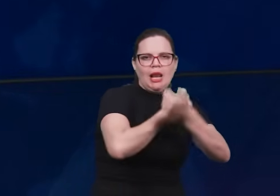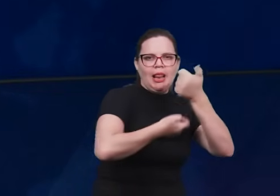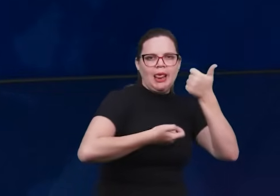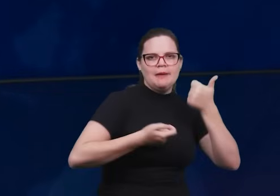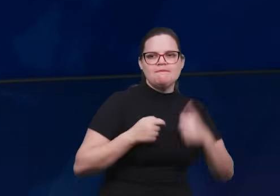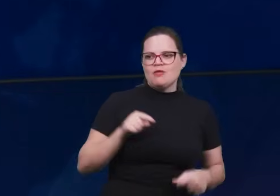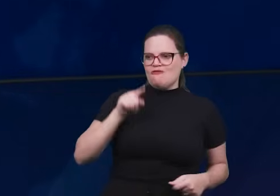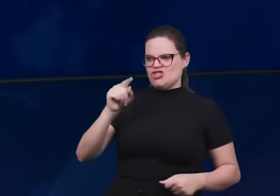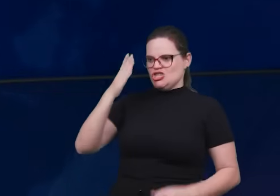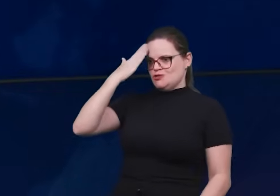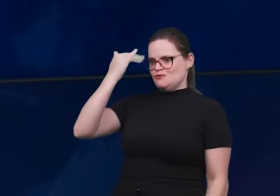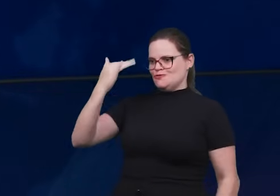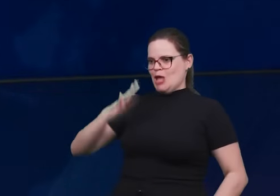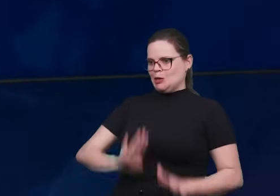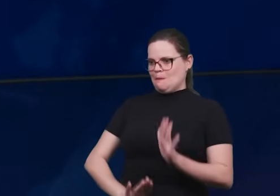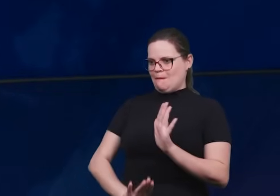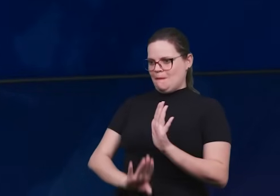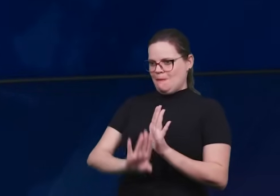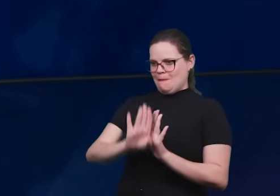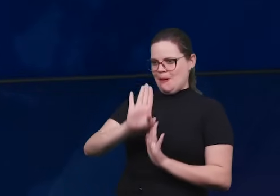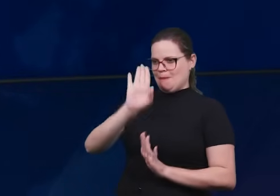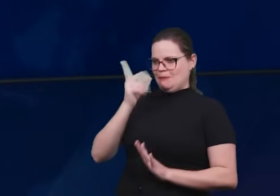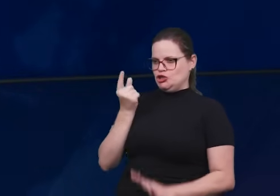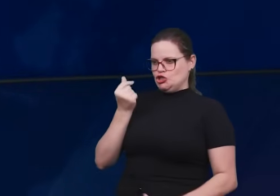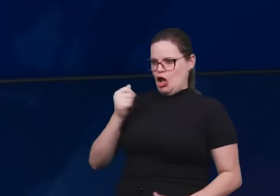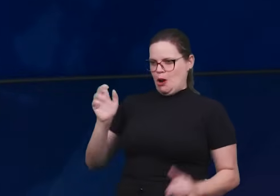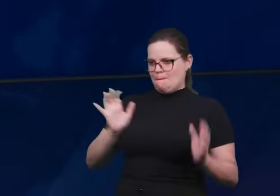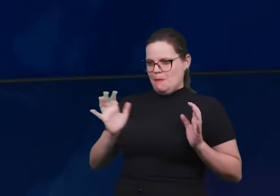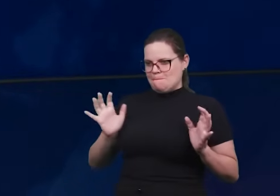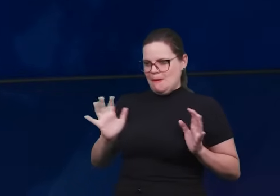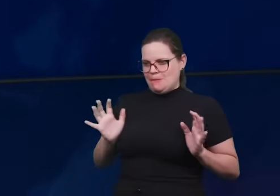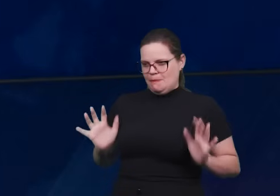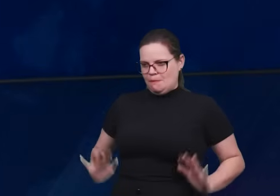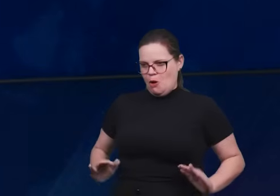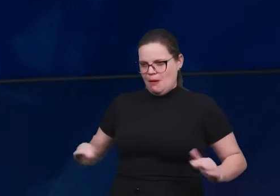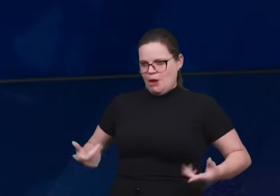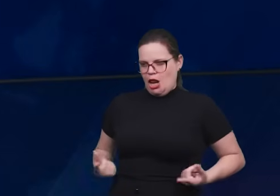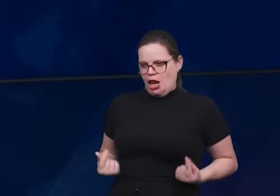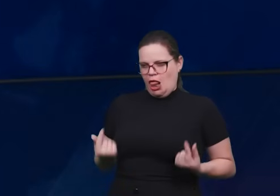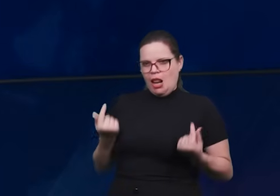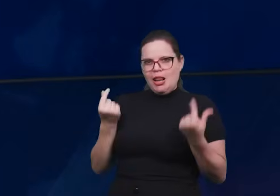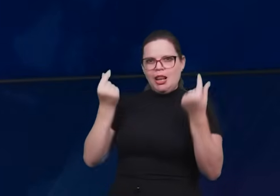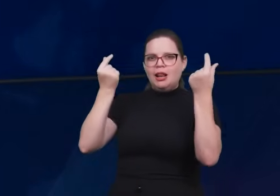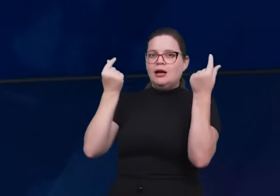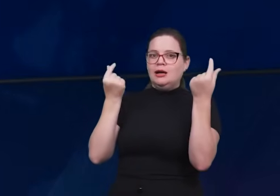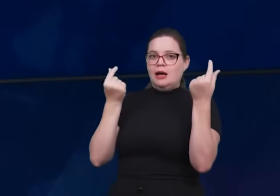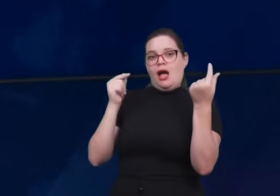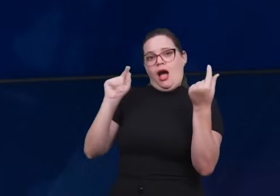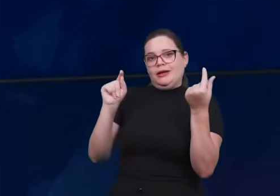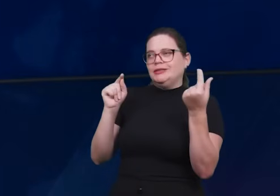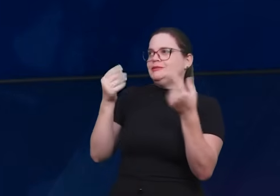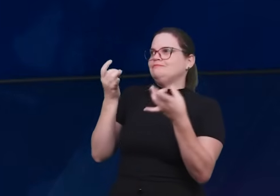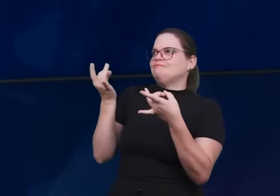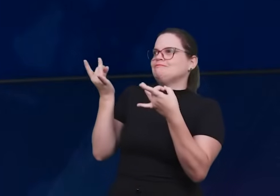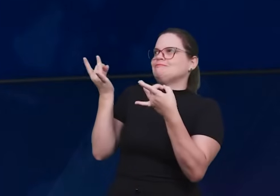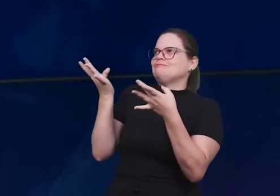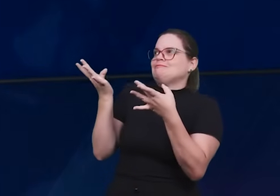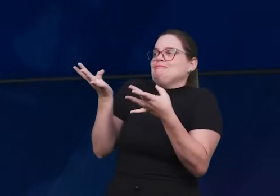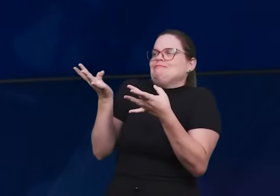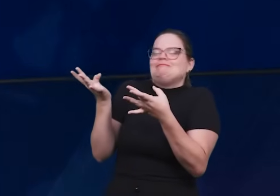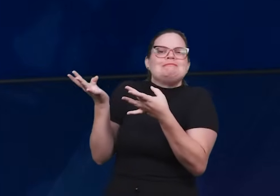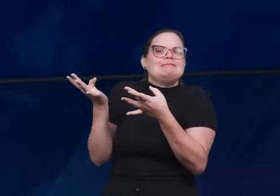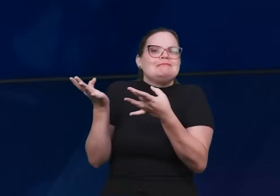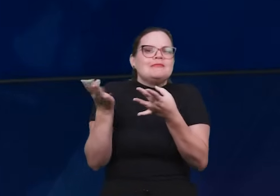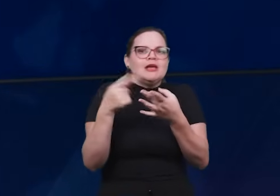sucesso material e outras coisas. Todavia, quando se afastam definitivamente do Senhor, eles passam a